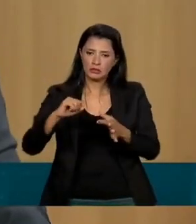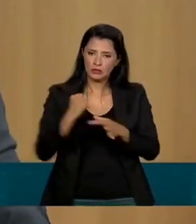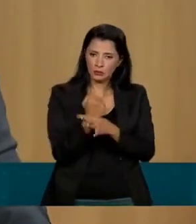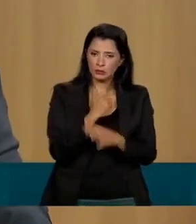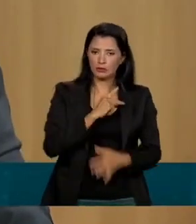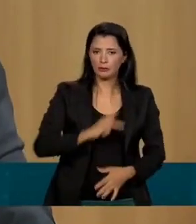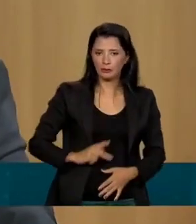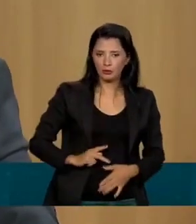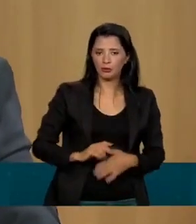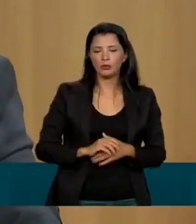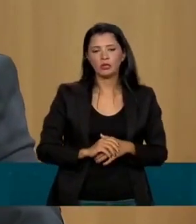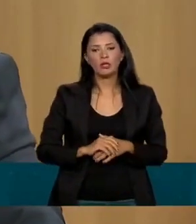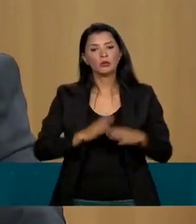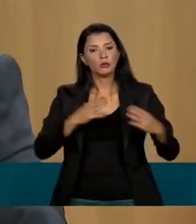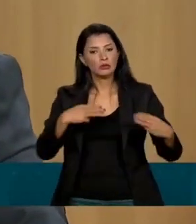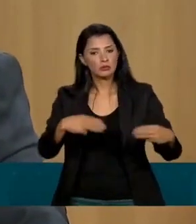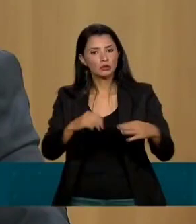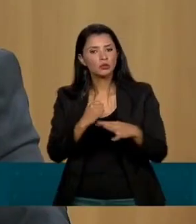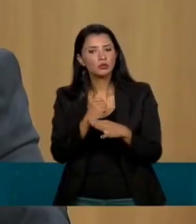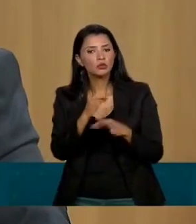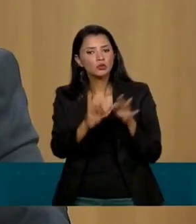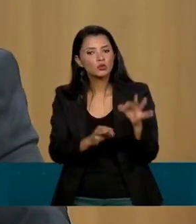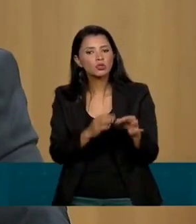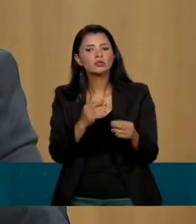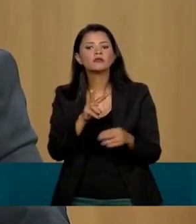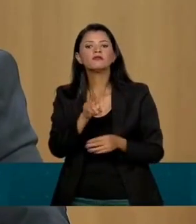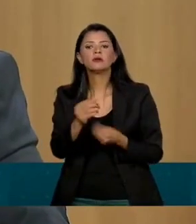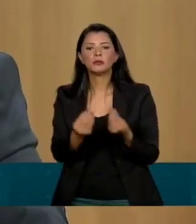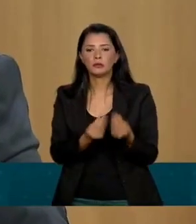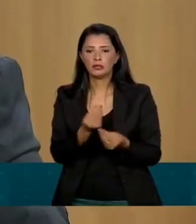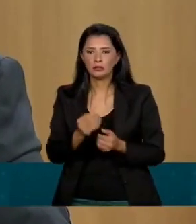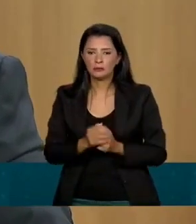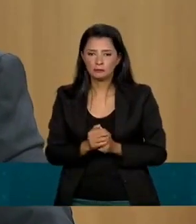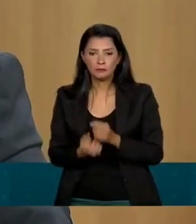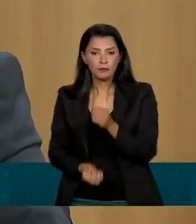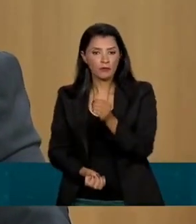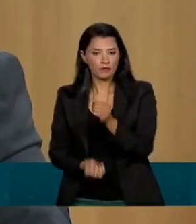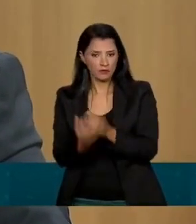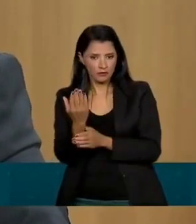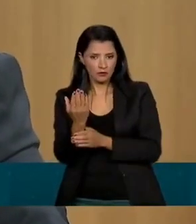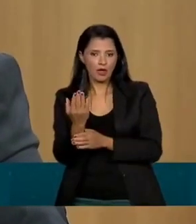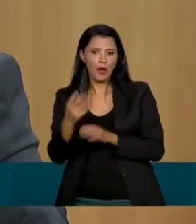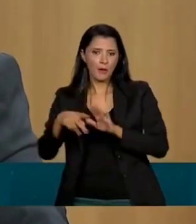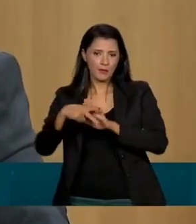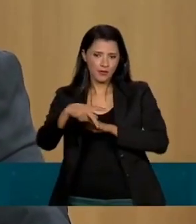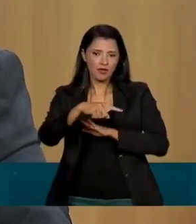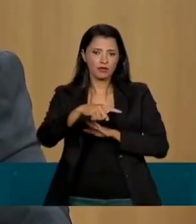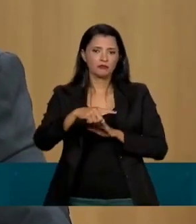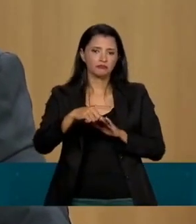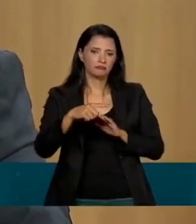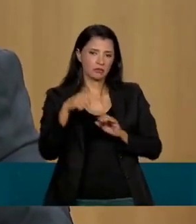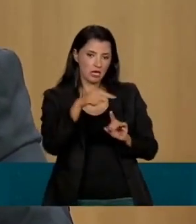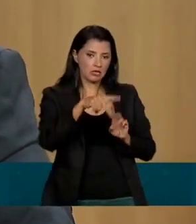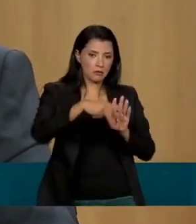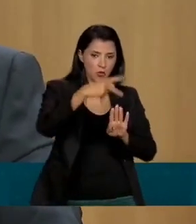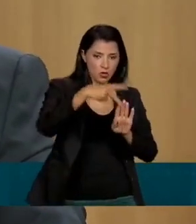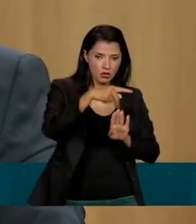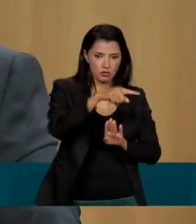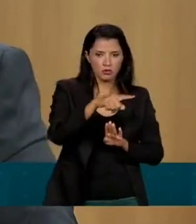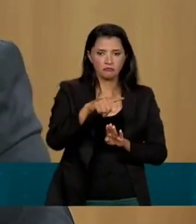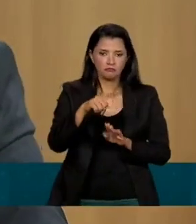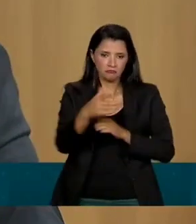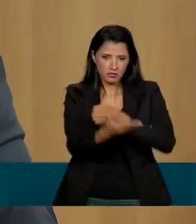da Justiça vai criar, em razão dessa portaria, um banco de